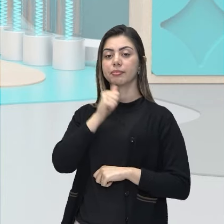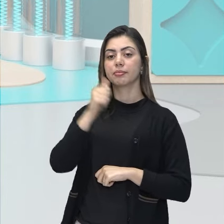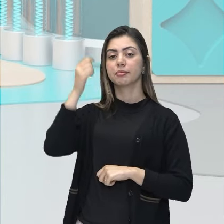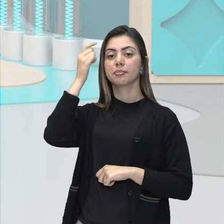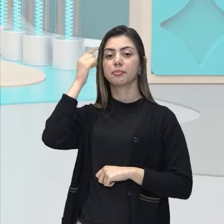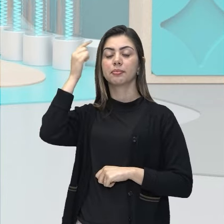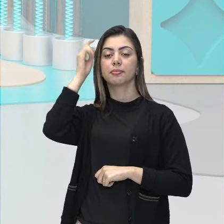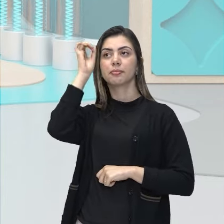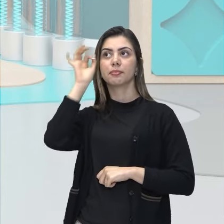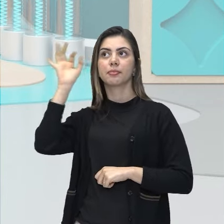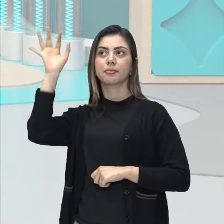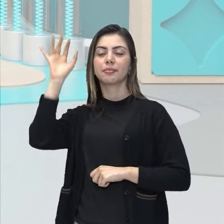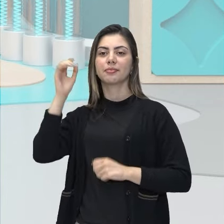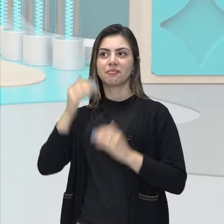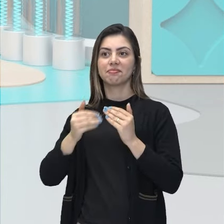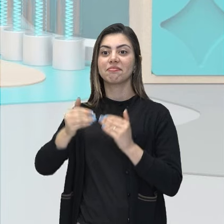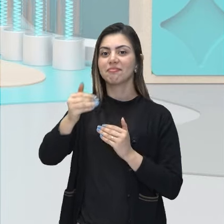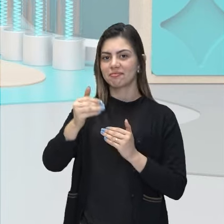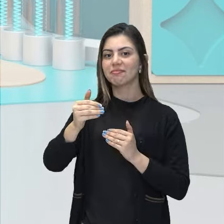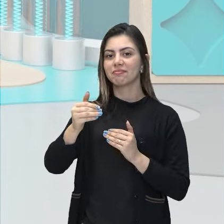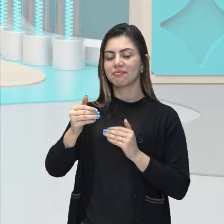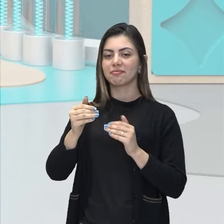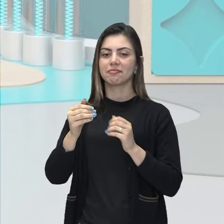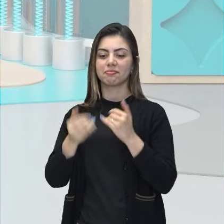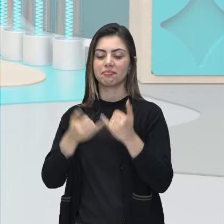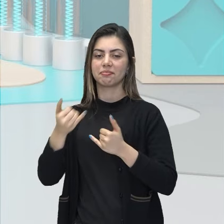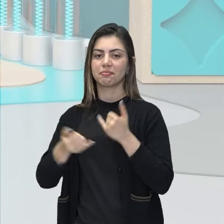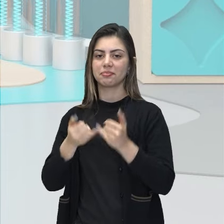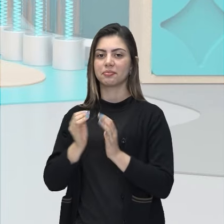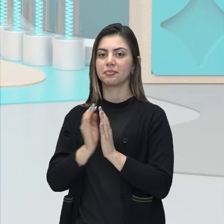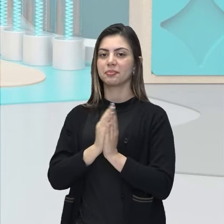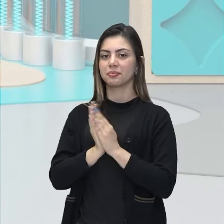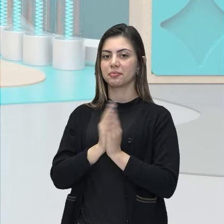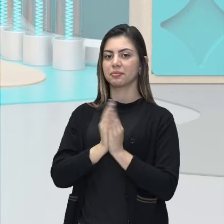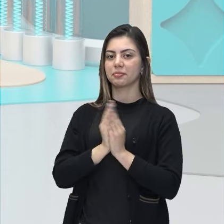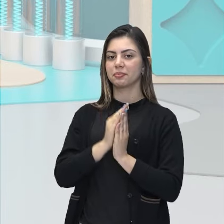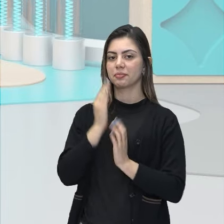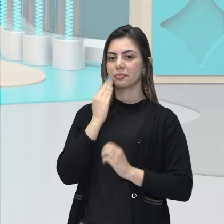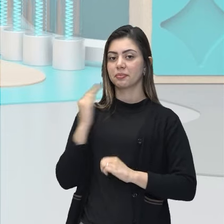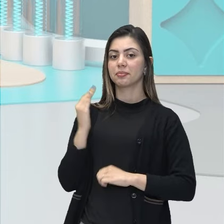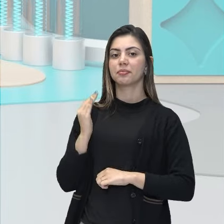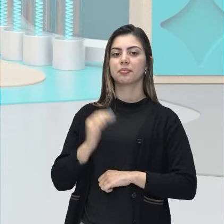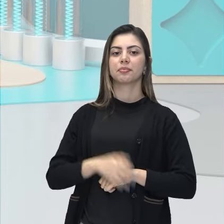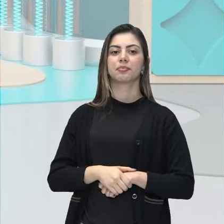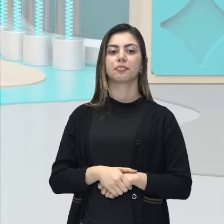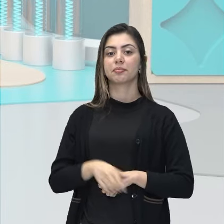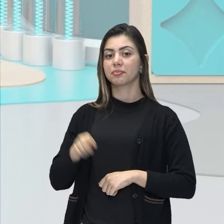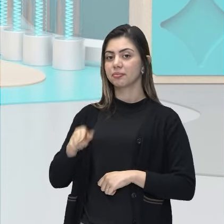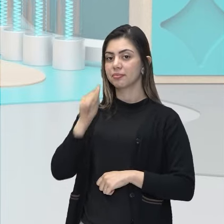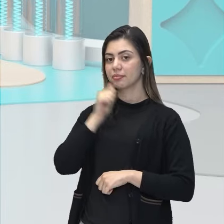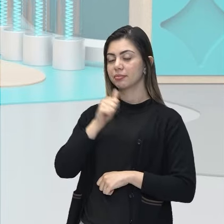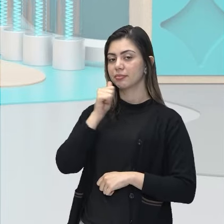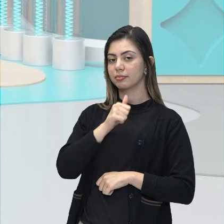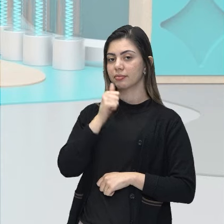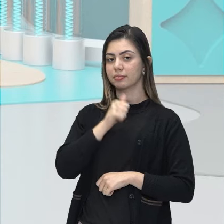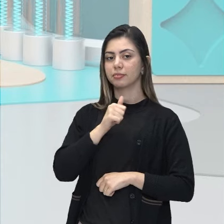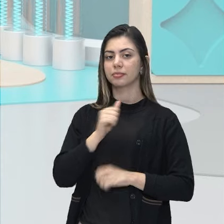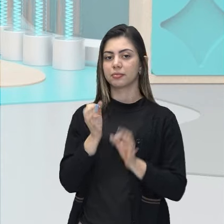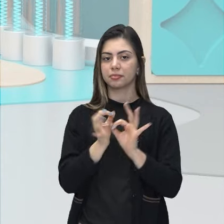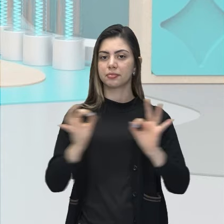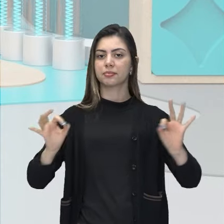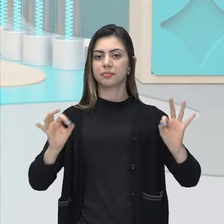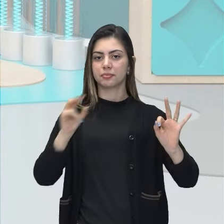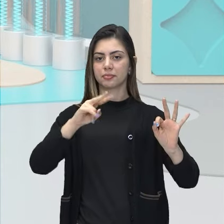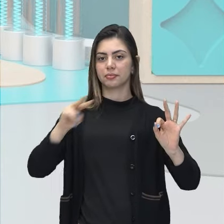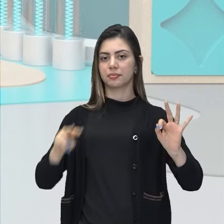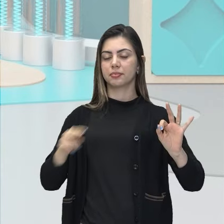se programando para brincar com as dolls dela. Então, Joanne, que é a garotinha aqui, is going